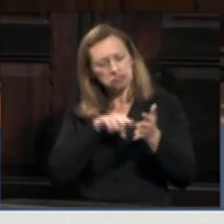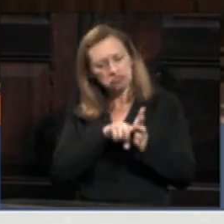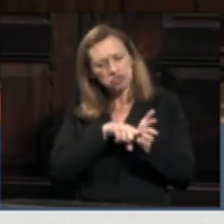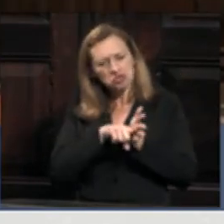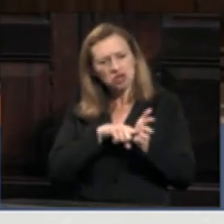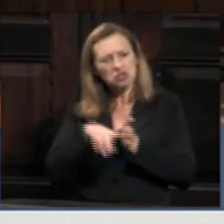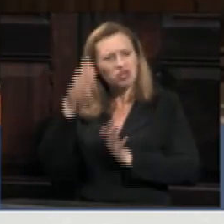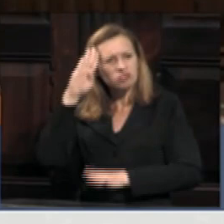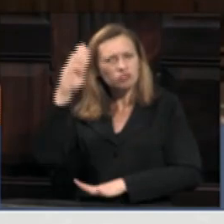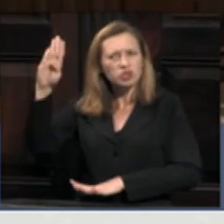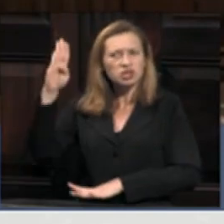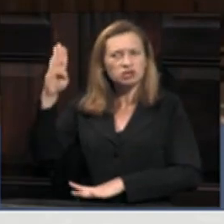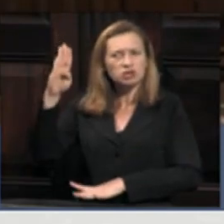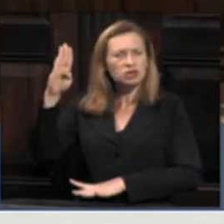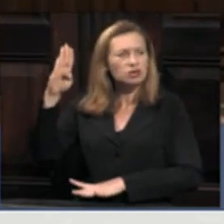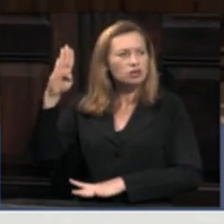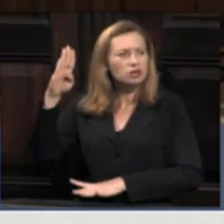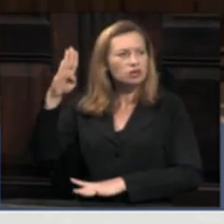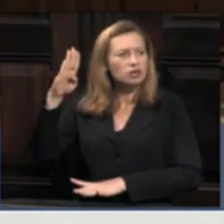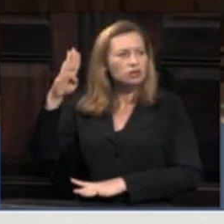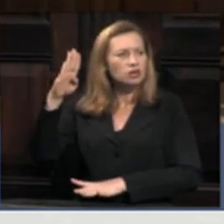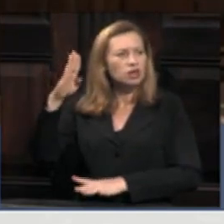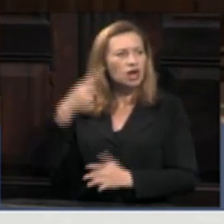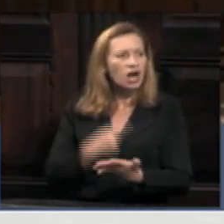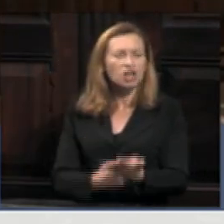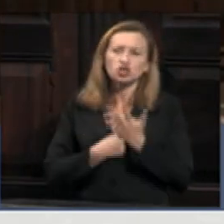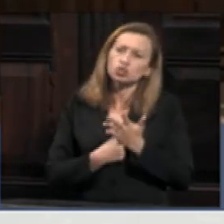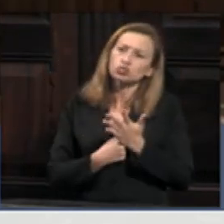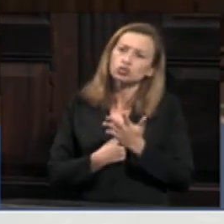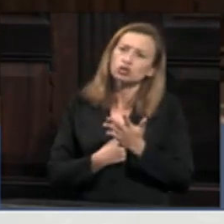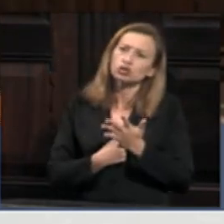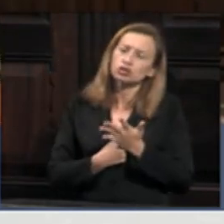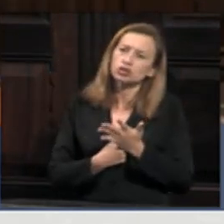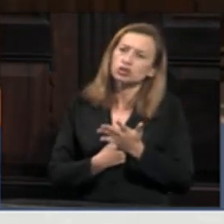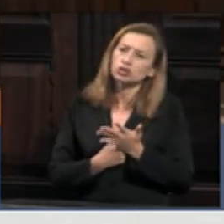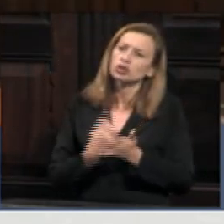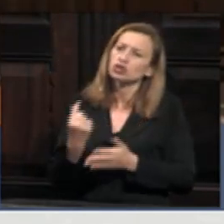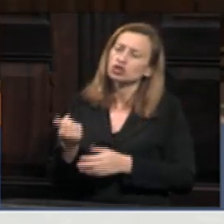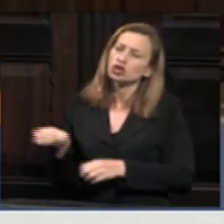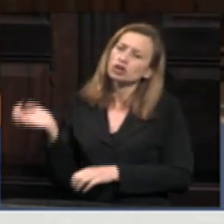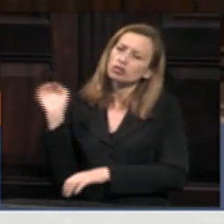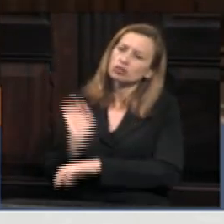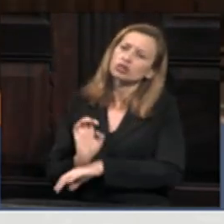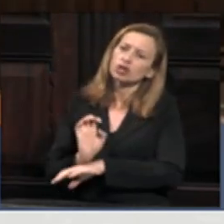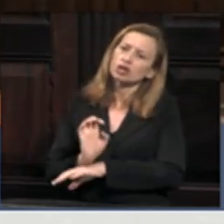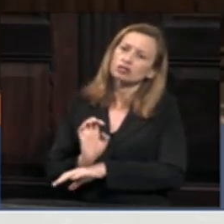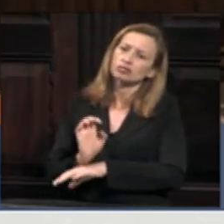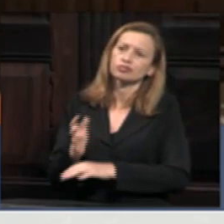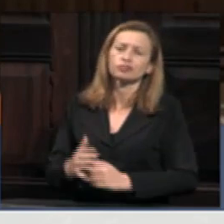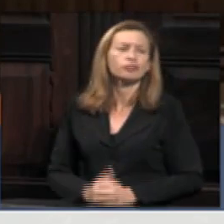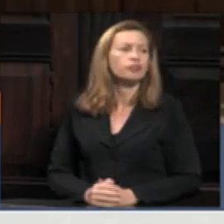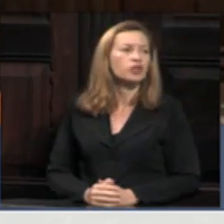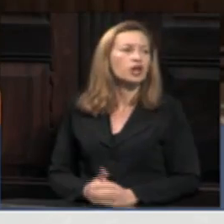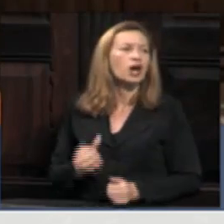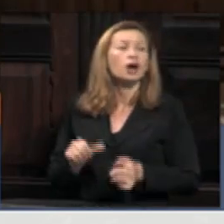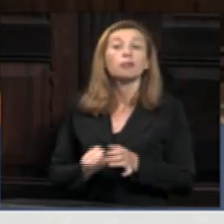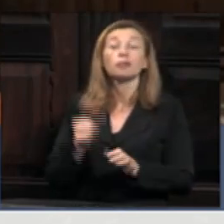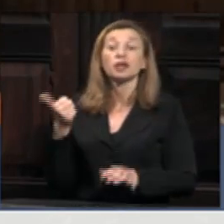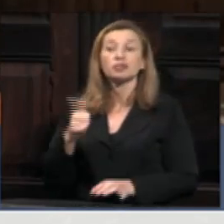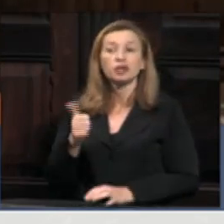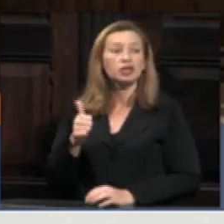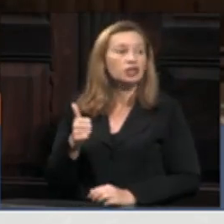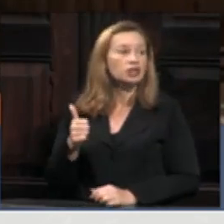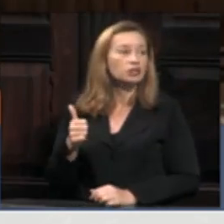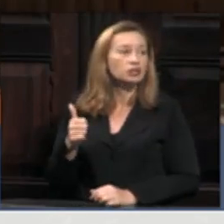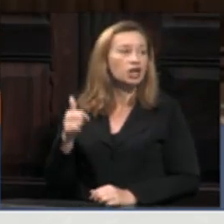fundamental para a recuperação econômica e financeira do estado. A primeira era botar